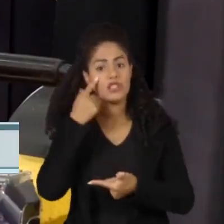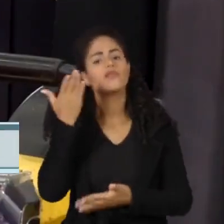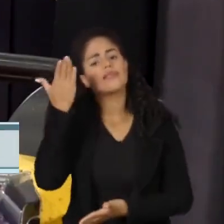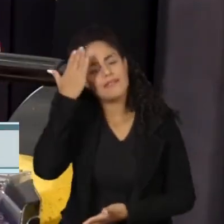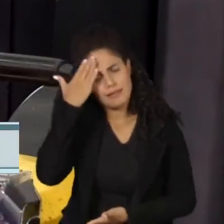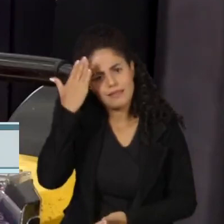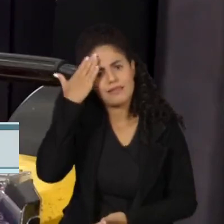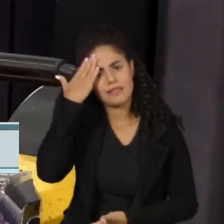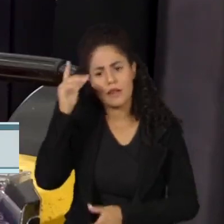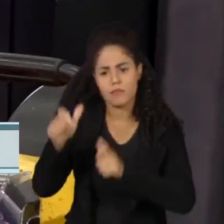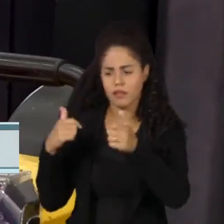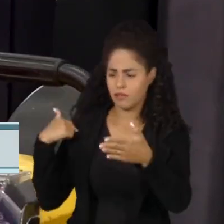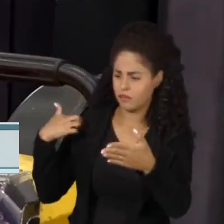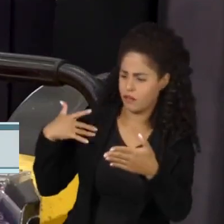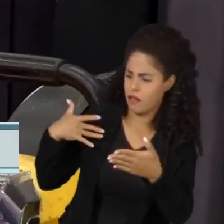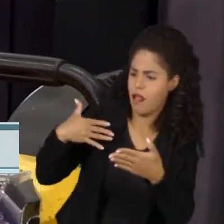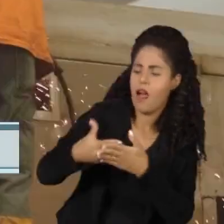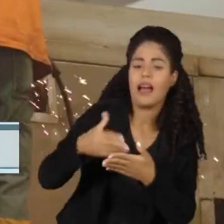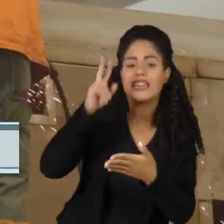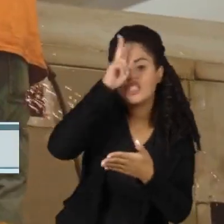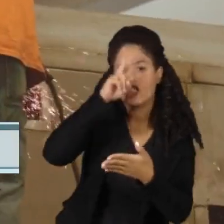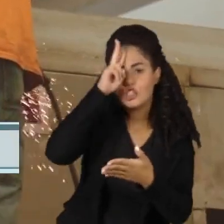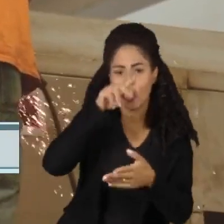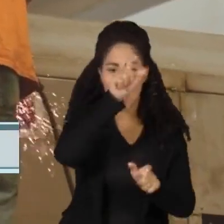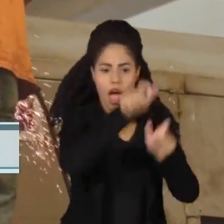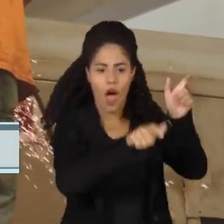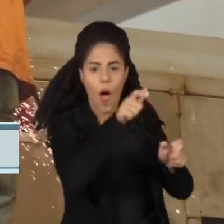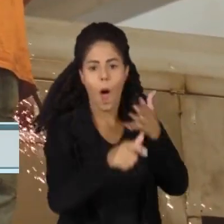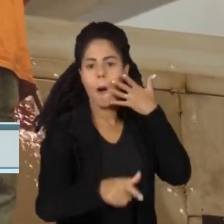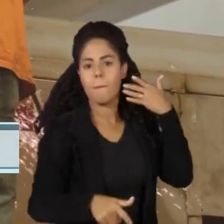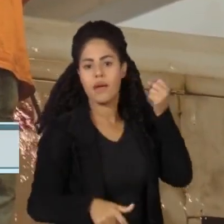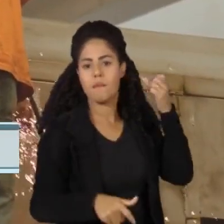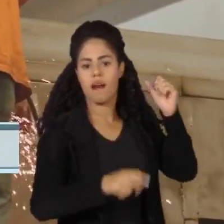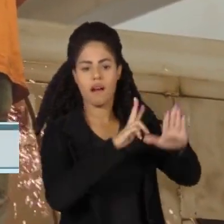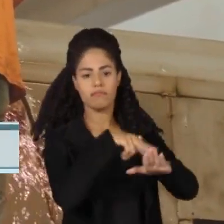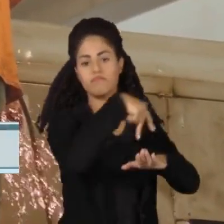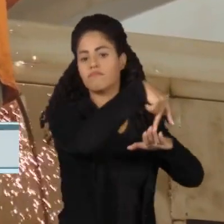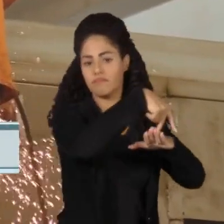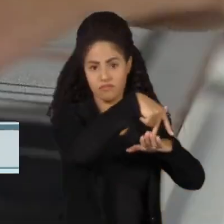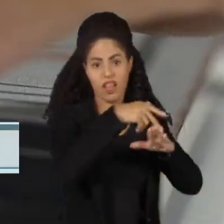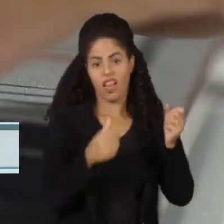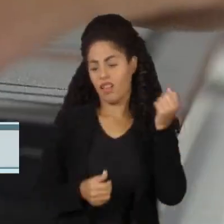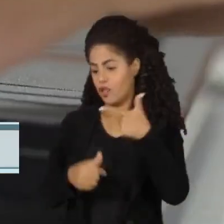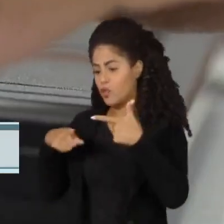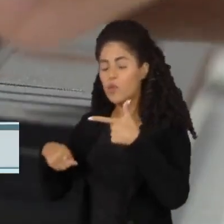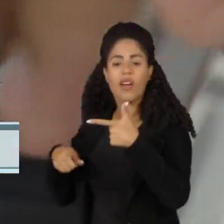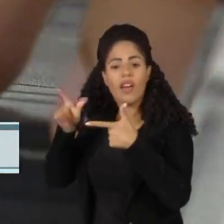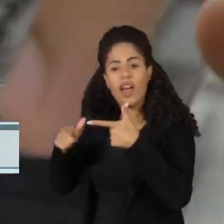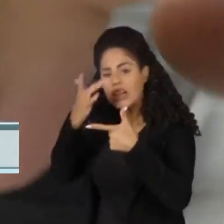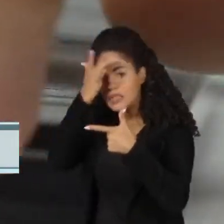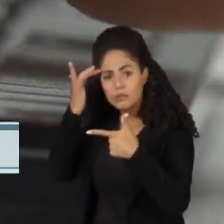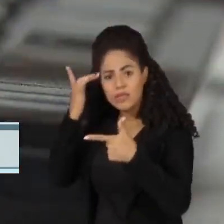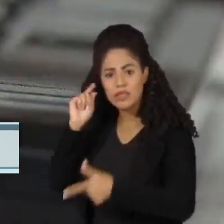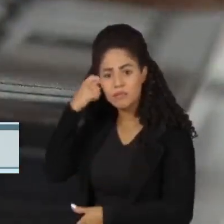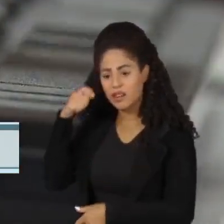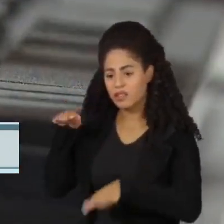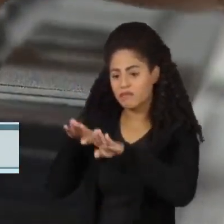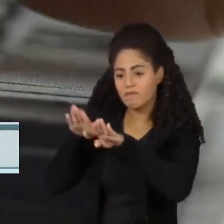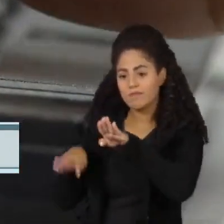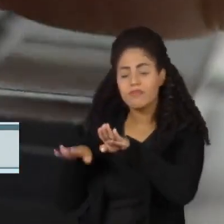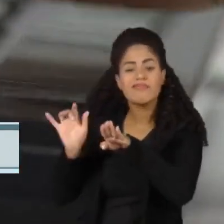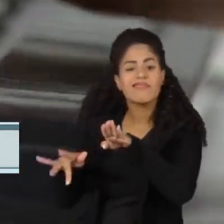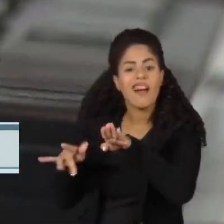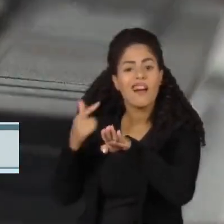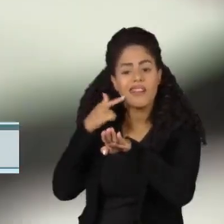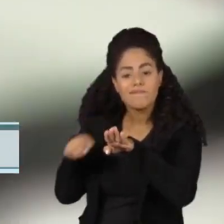sabe que, historicamente, no Brasil, os homens brancos são mais escolarizados com o grupo do que os homens negros. Então, eles tendem a ocupar